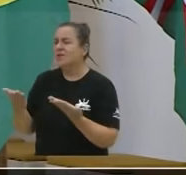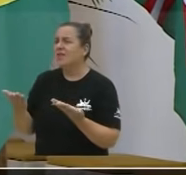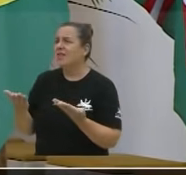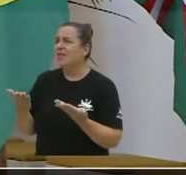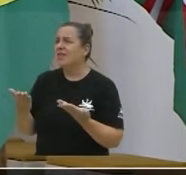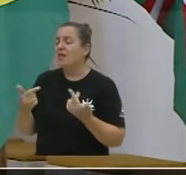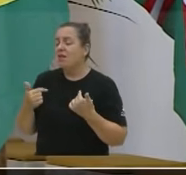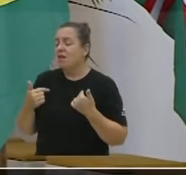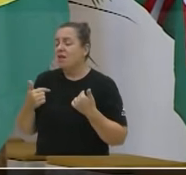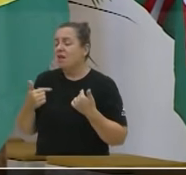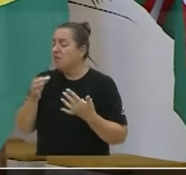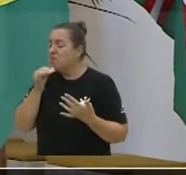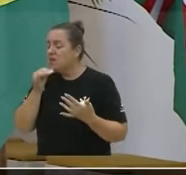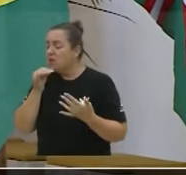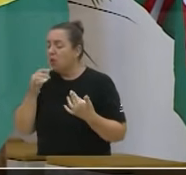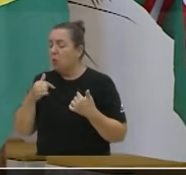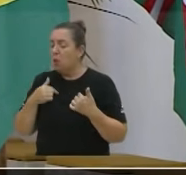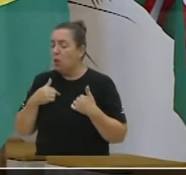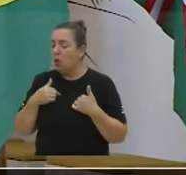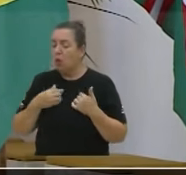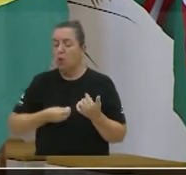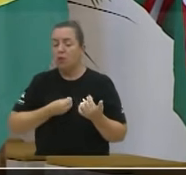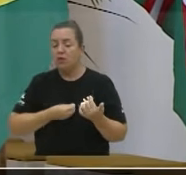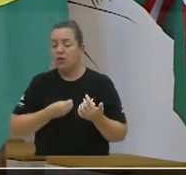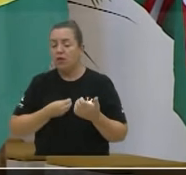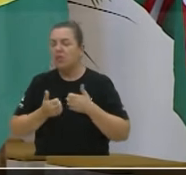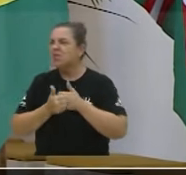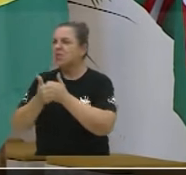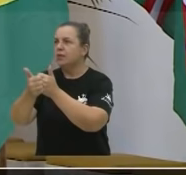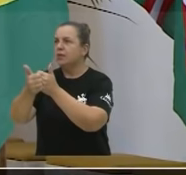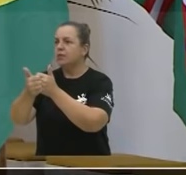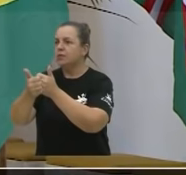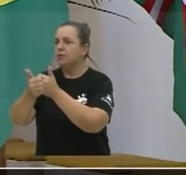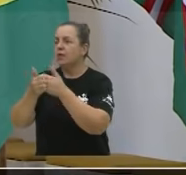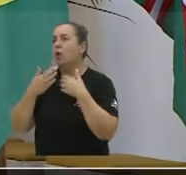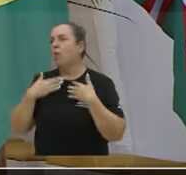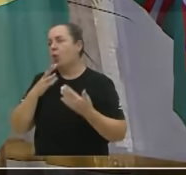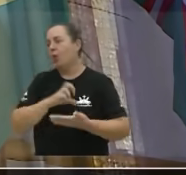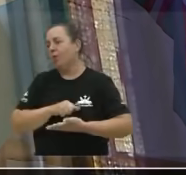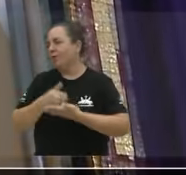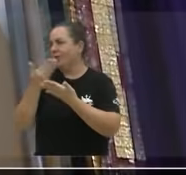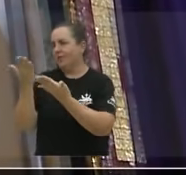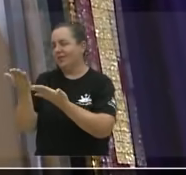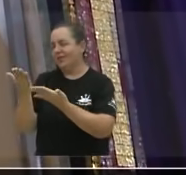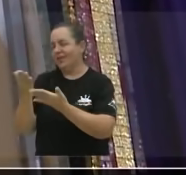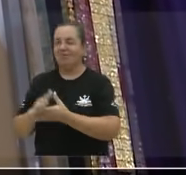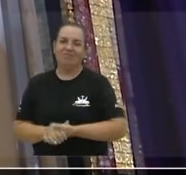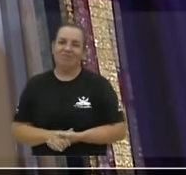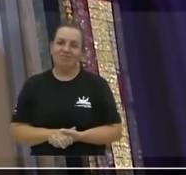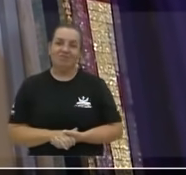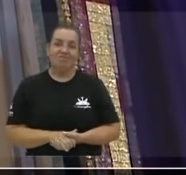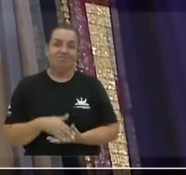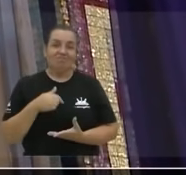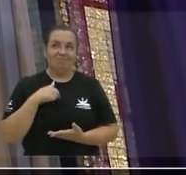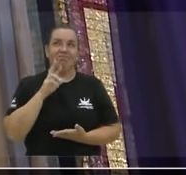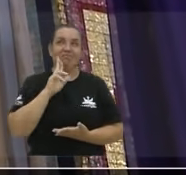é que eu vou a vida inteira seguir-te. É o meu amor, é o meu sim.